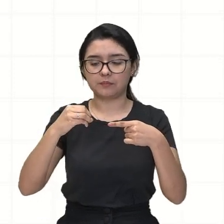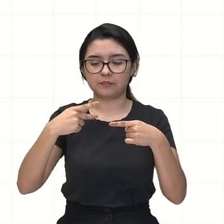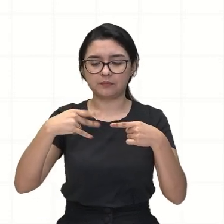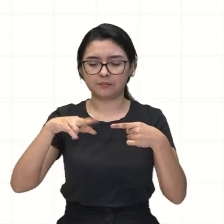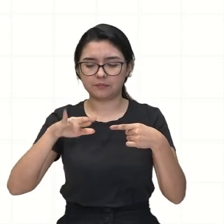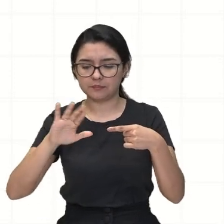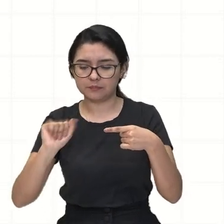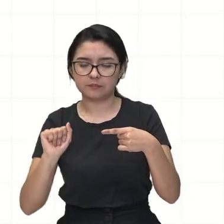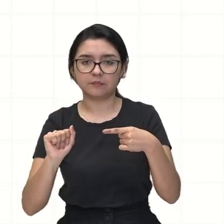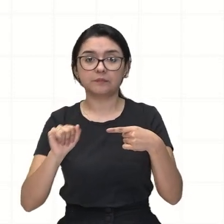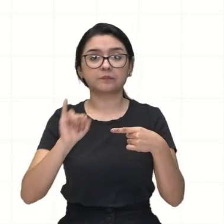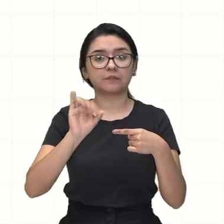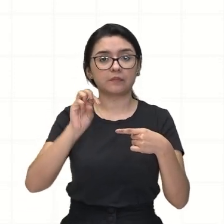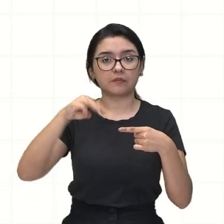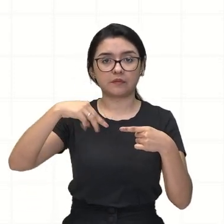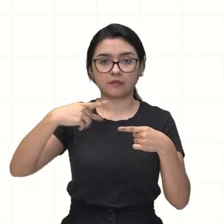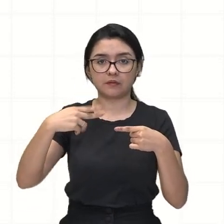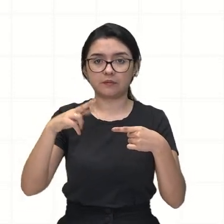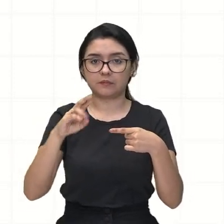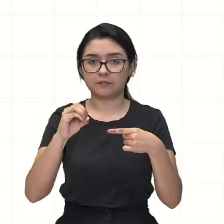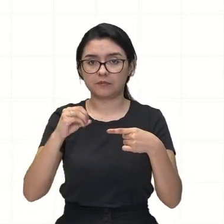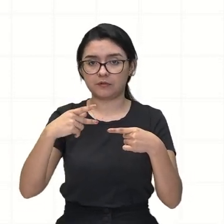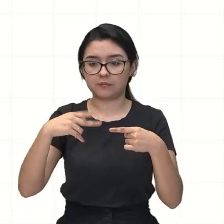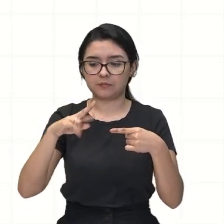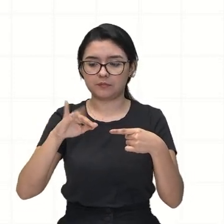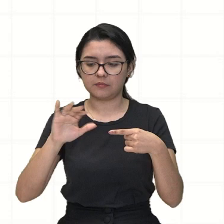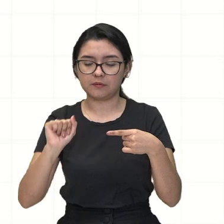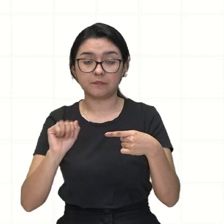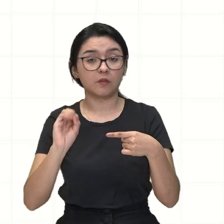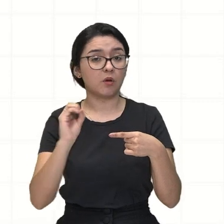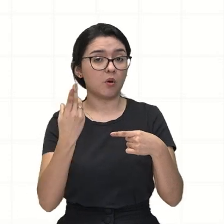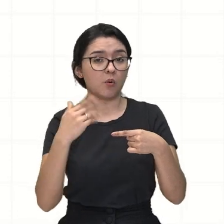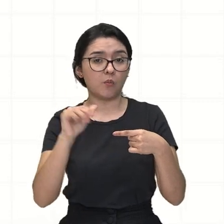imprópria ou aparente. Olha só, já até antecipei para você aqui